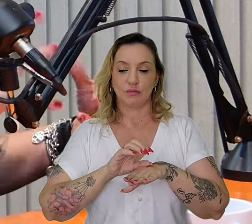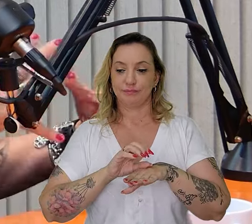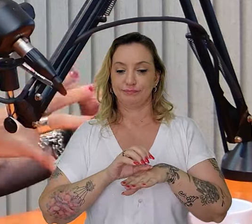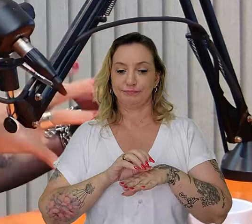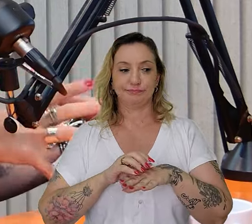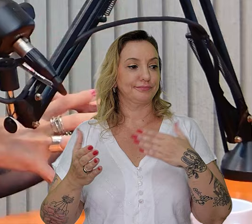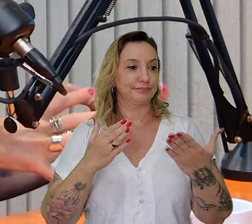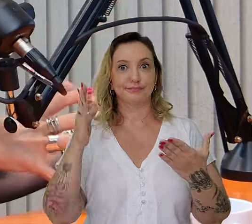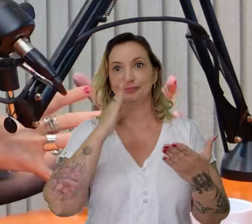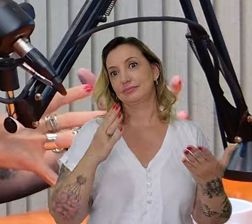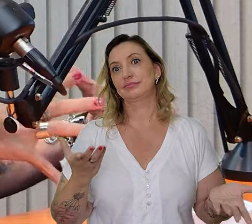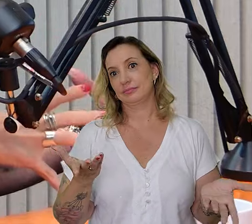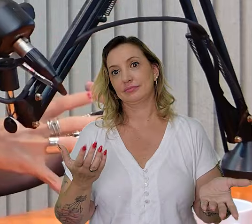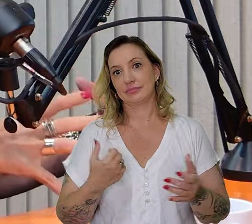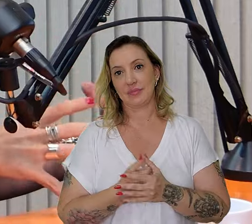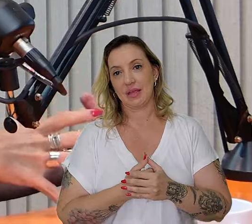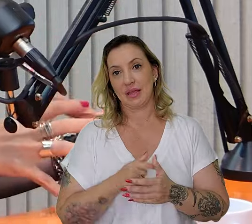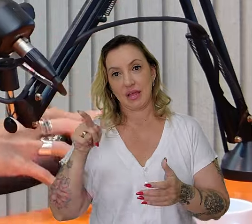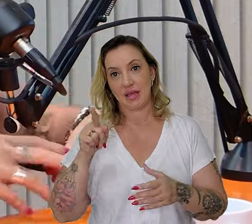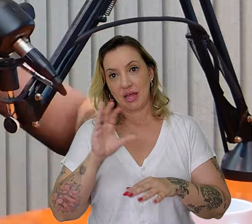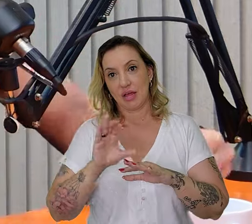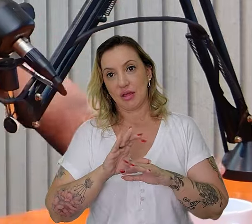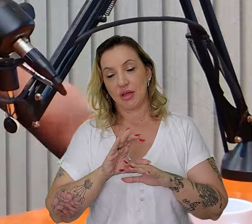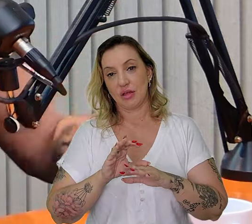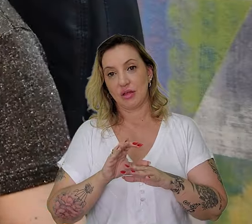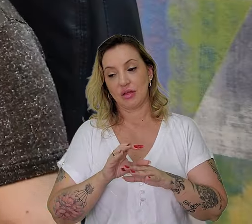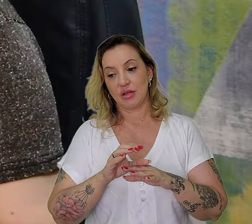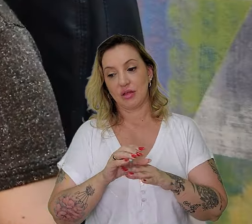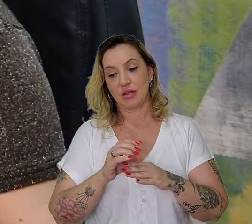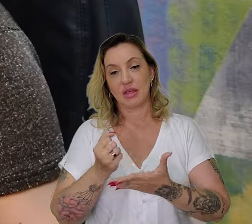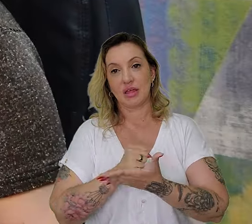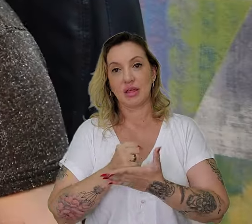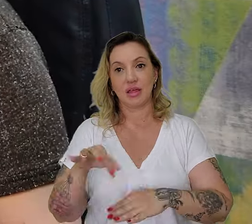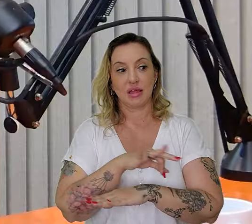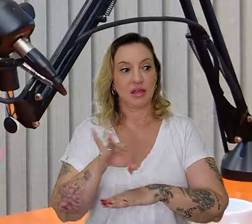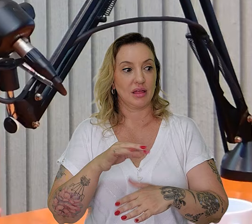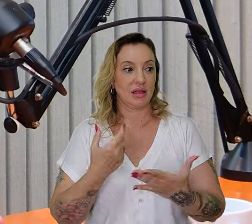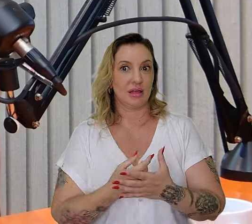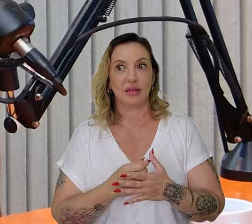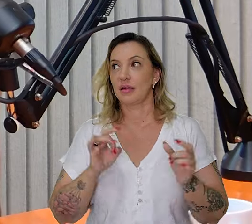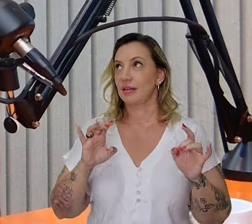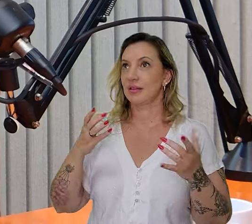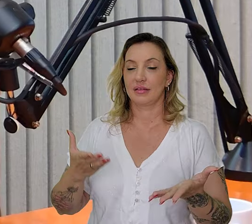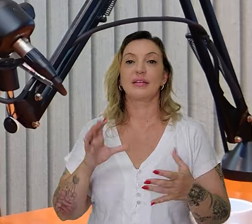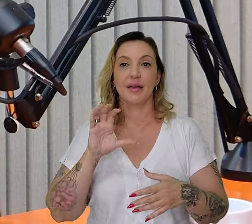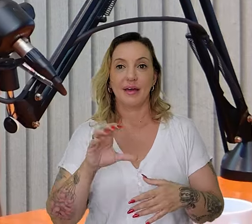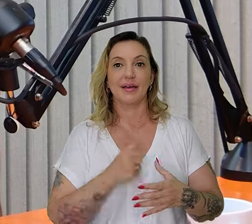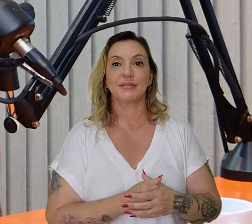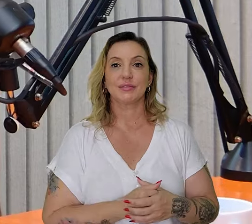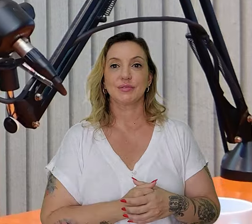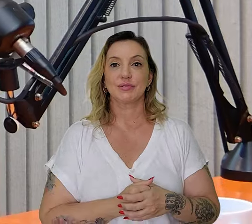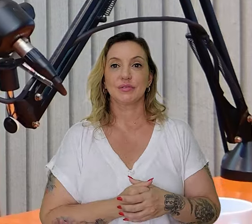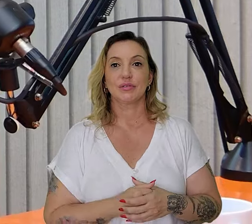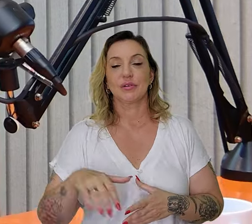gente achou que aquele curso de game design tava muito generalista e amb específic Mas é isso que é uma pegada do mercado Quanto